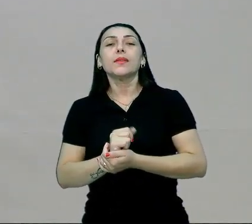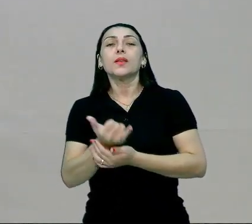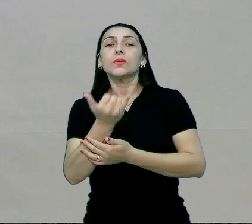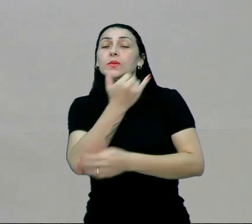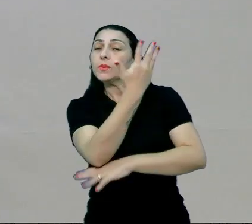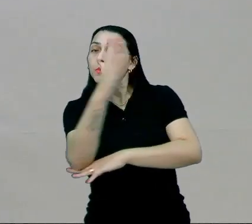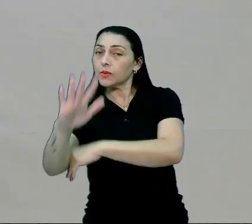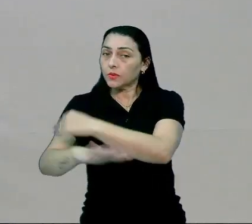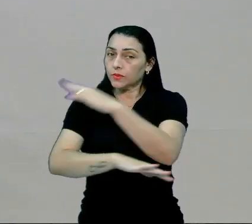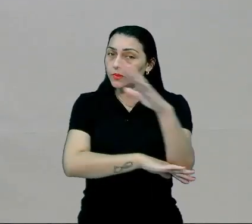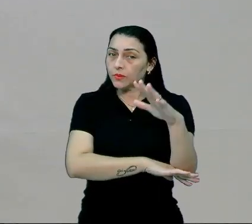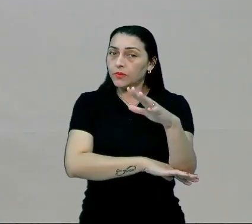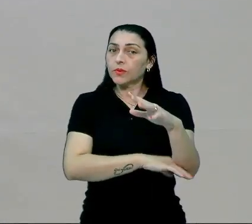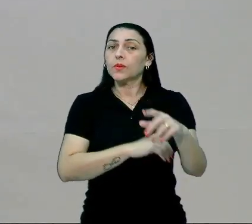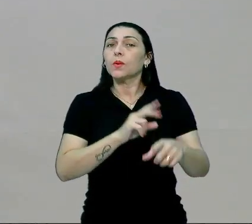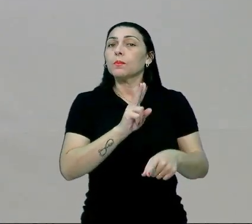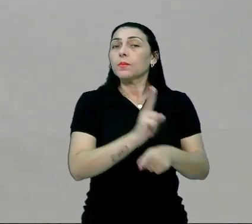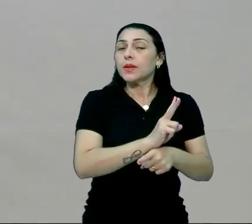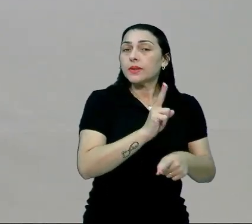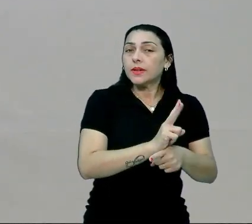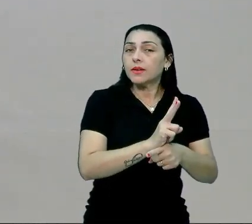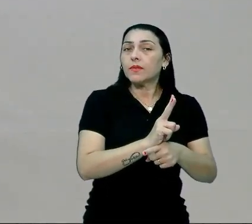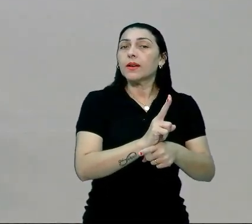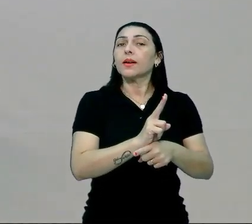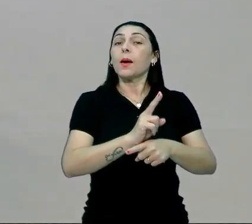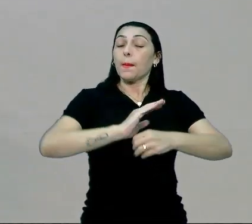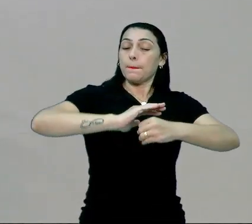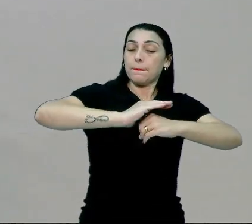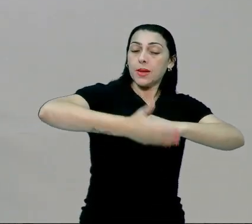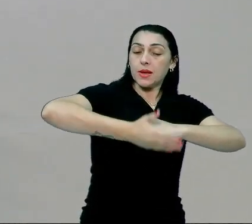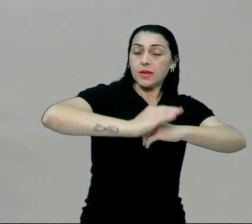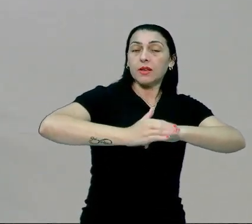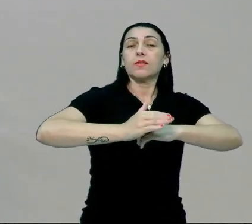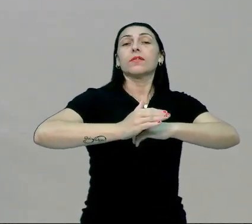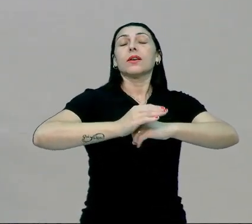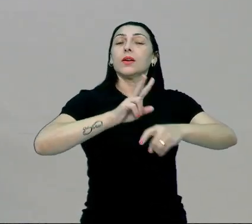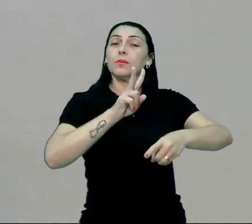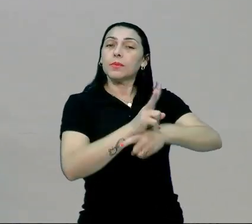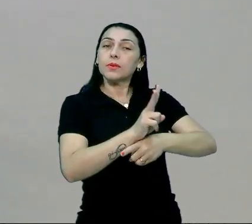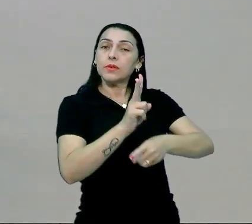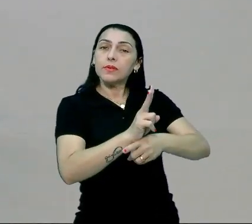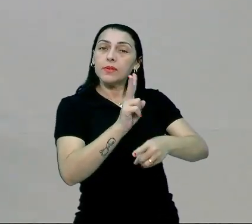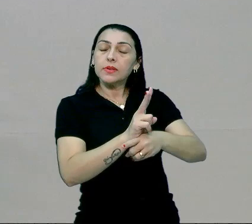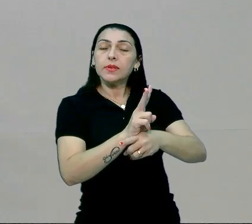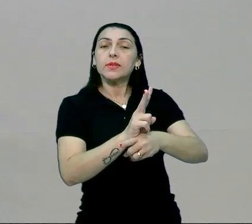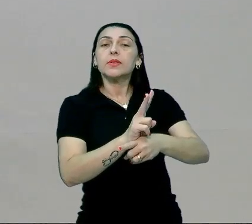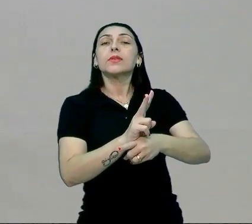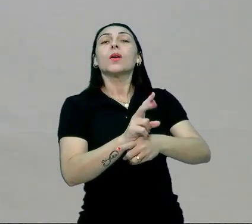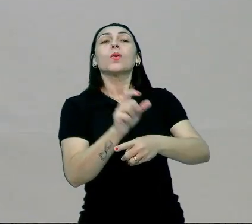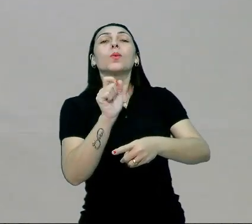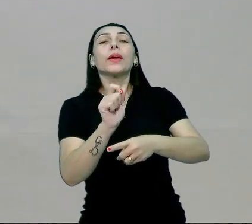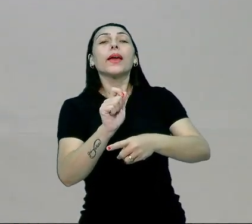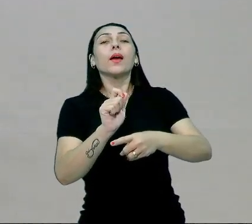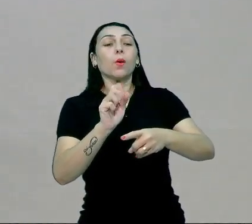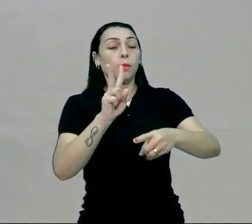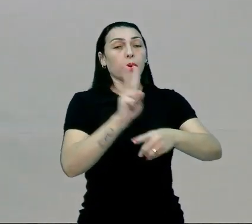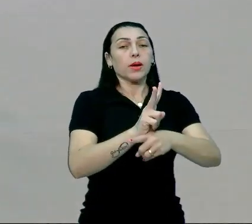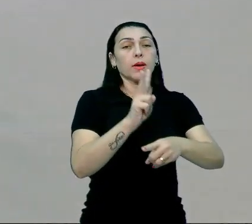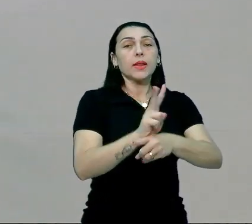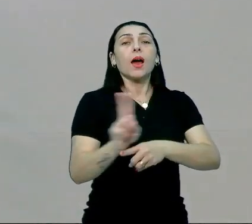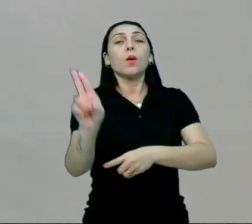meio ambiente é o preservacionismo. O conservacionismo, ele preconiza